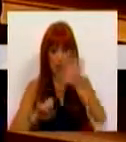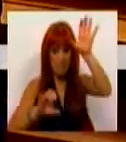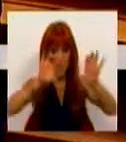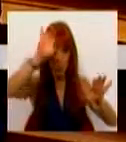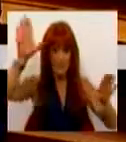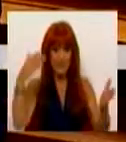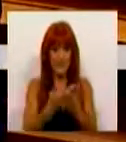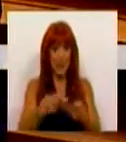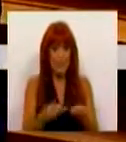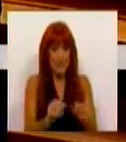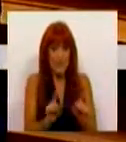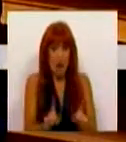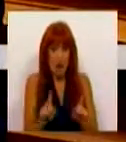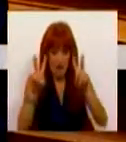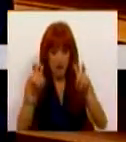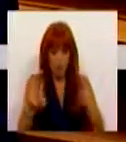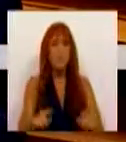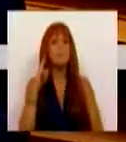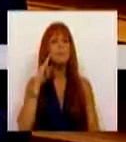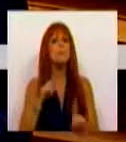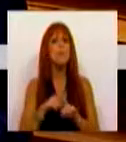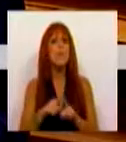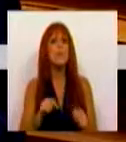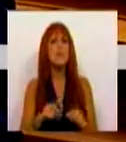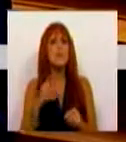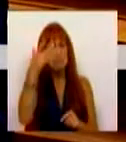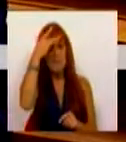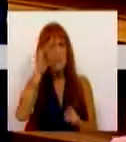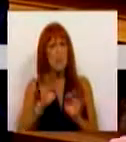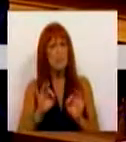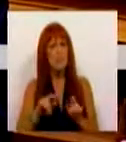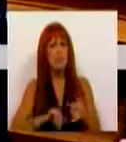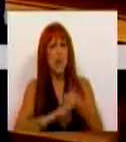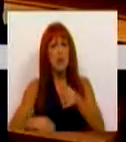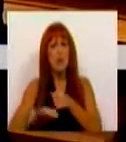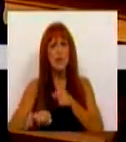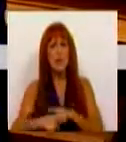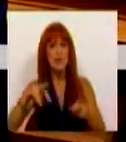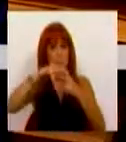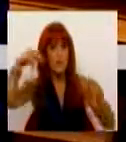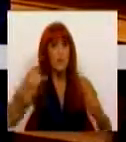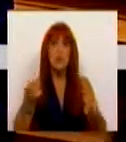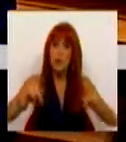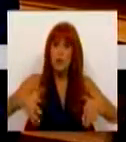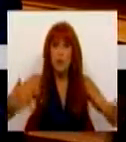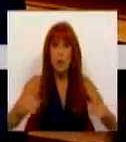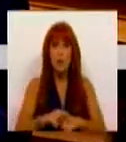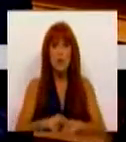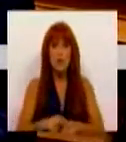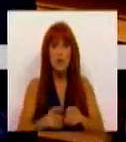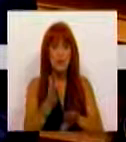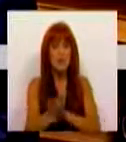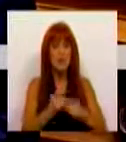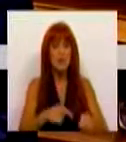descentralização destas matérias foram objeto de parecer favorável da Associação Nacional dos Municípios, incluindo a